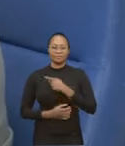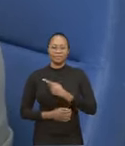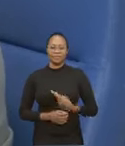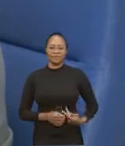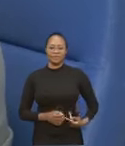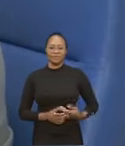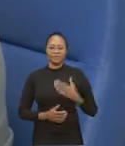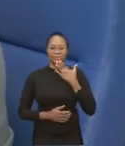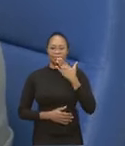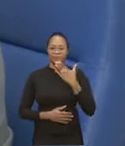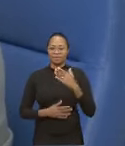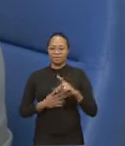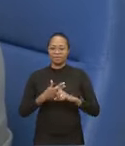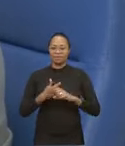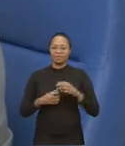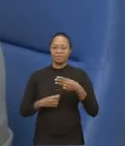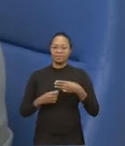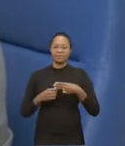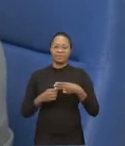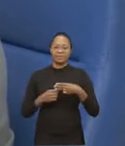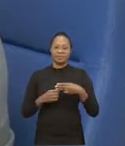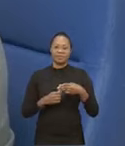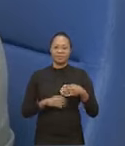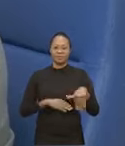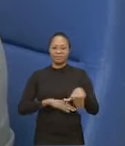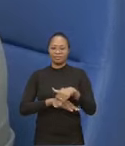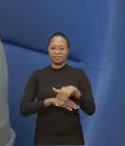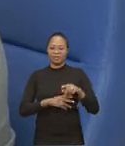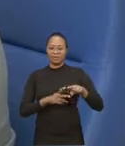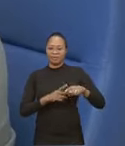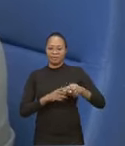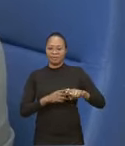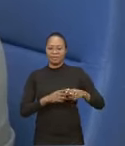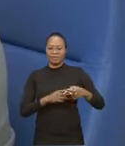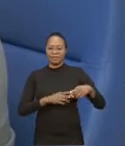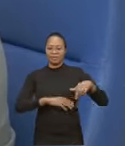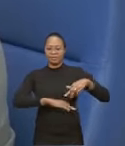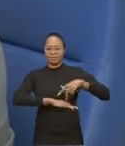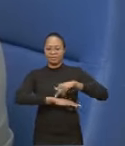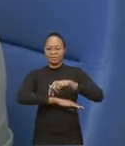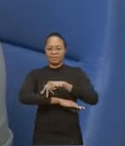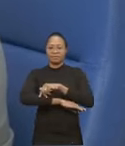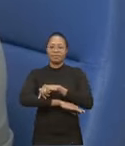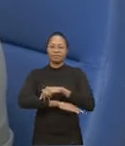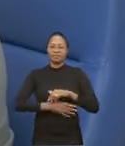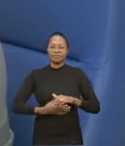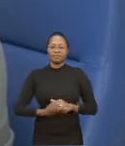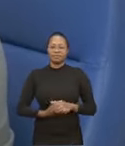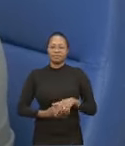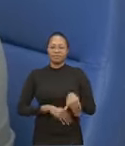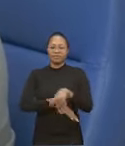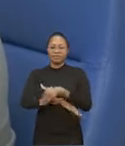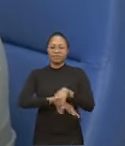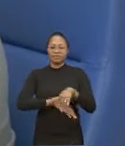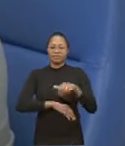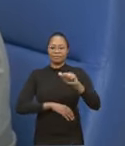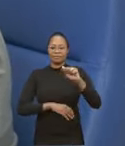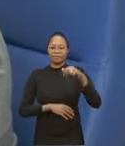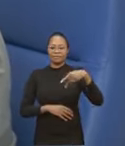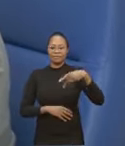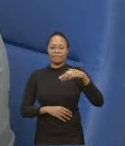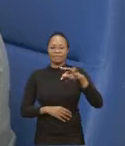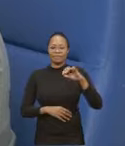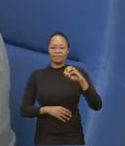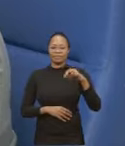chefe do Poder Executivo Municipal a requalificação das calçadas e meio-fio das ruas Antônio Carlos Soares e primeira